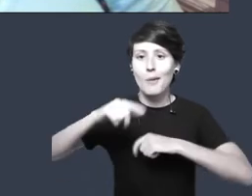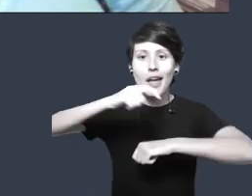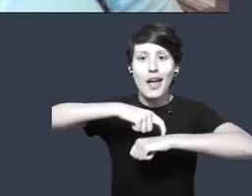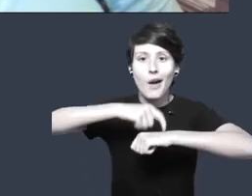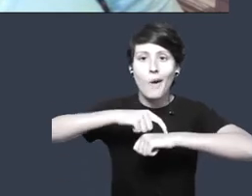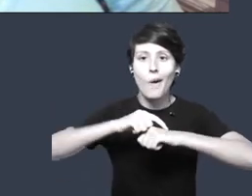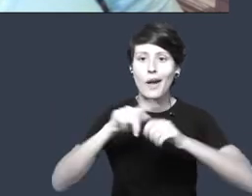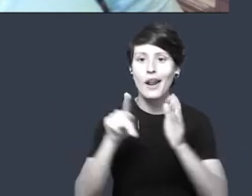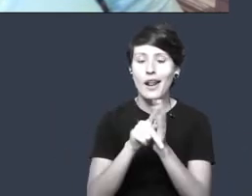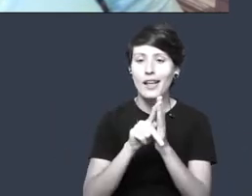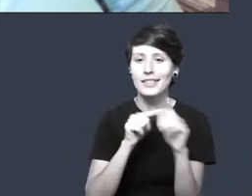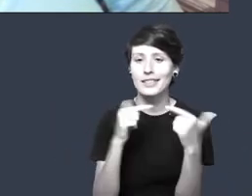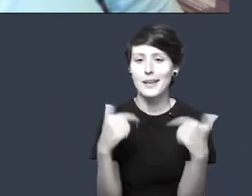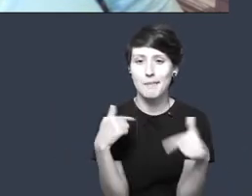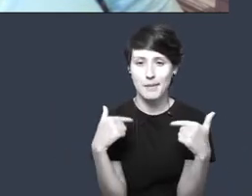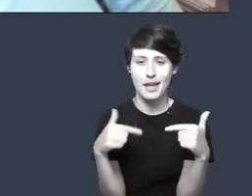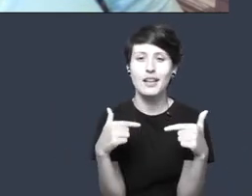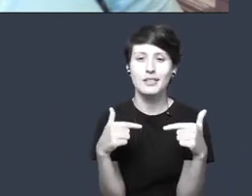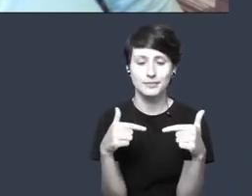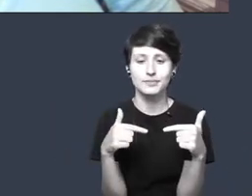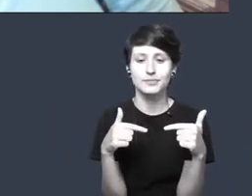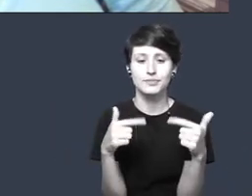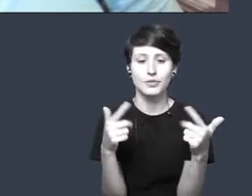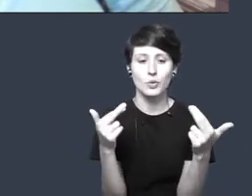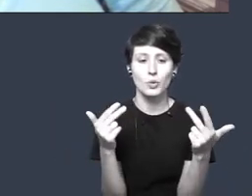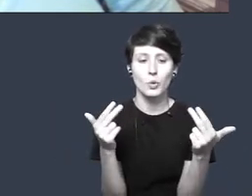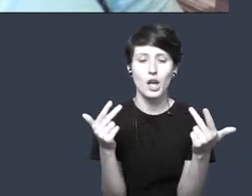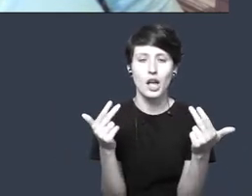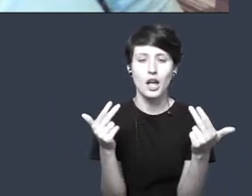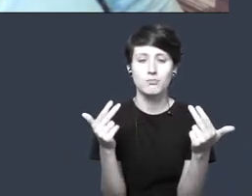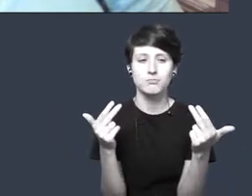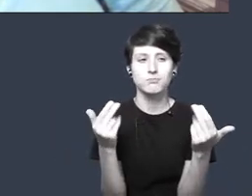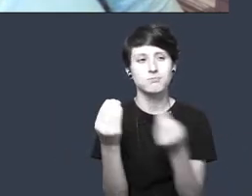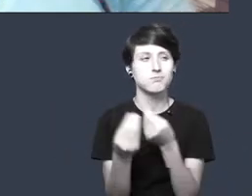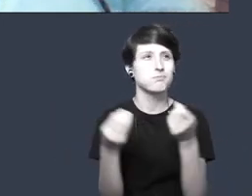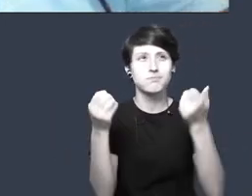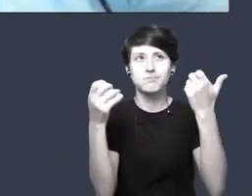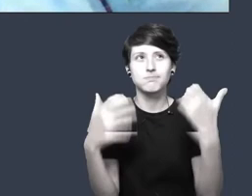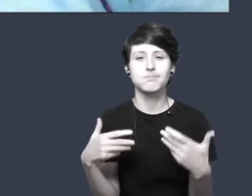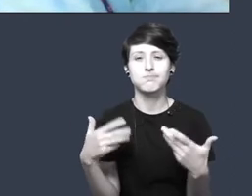Como se fosse um... como é que se diz?